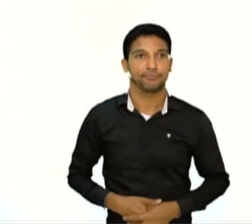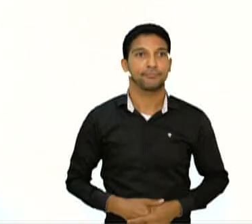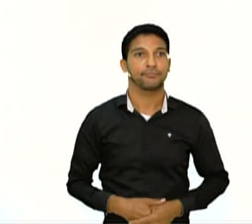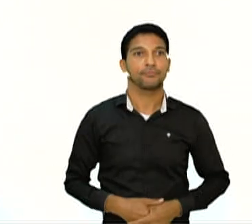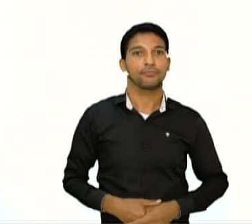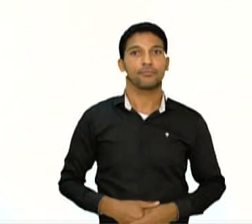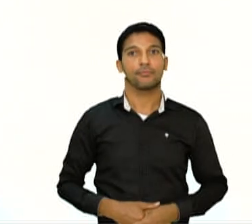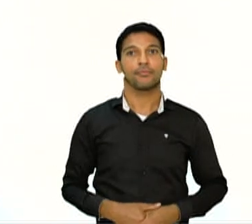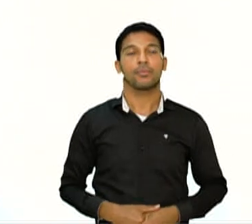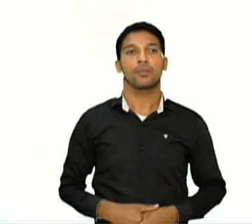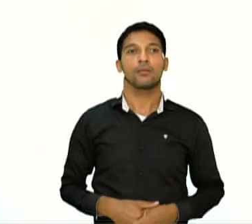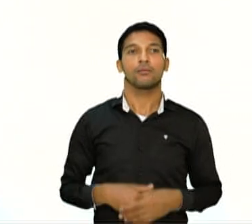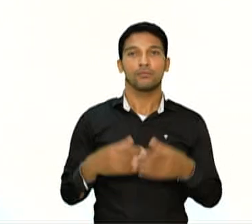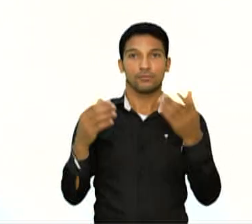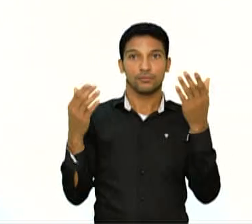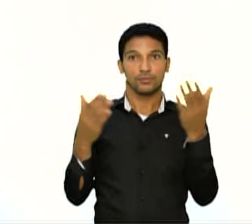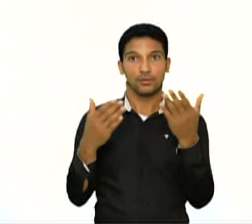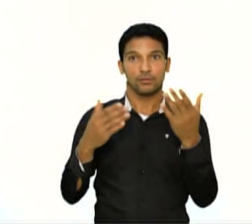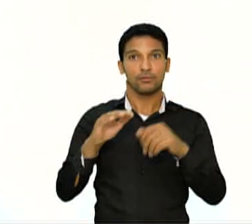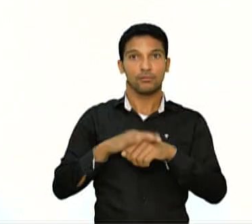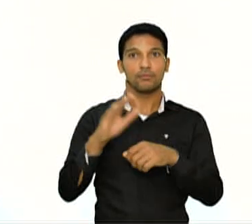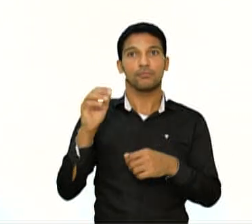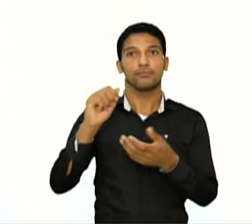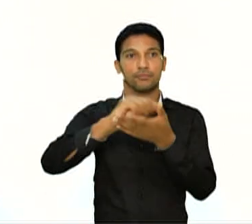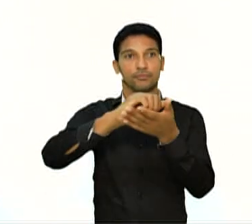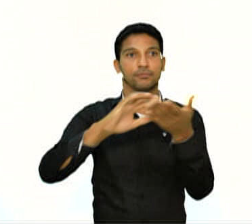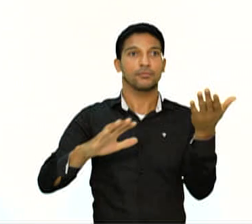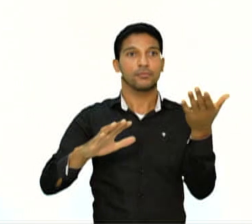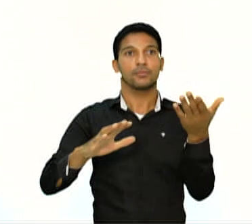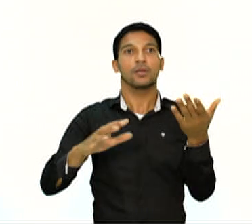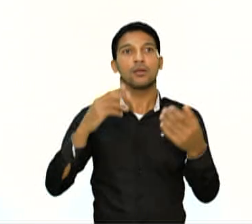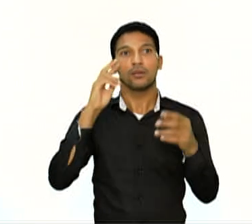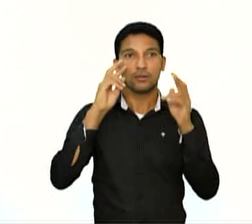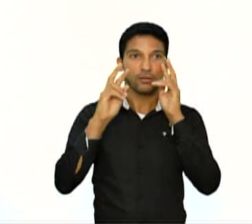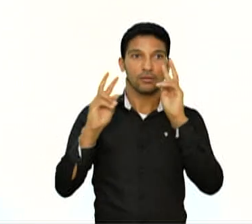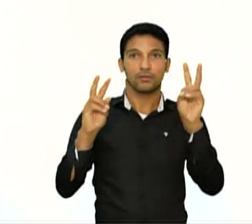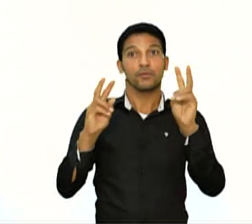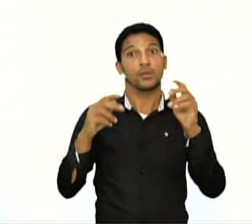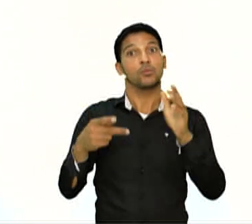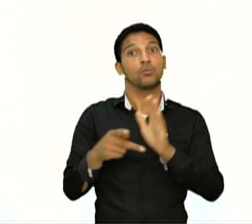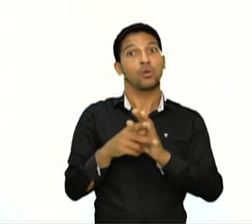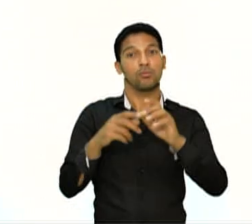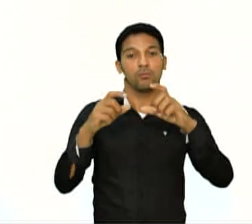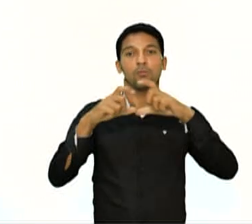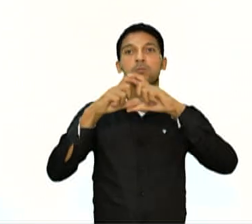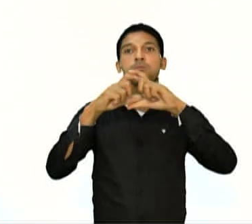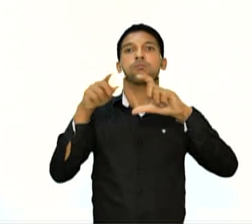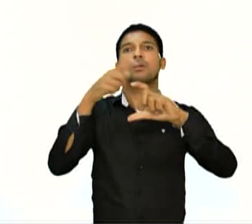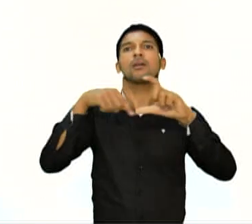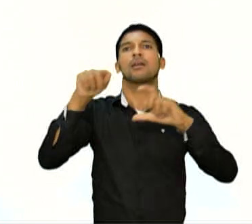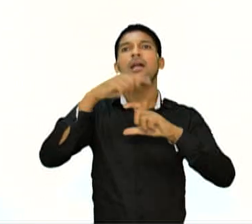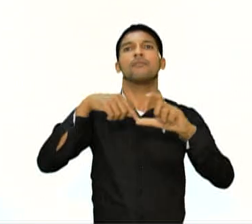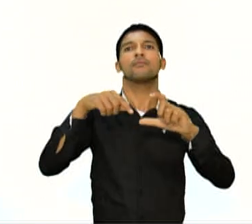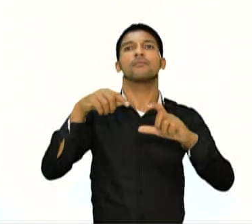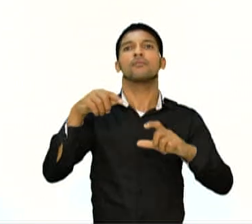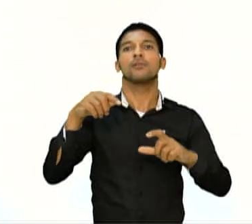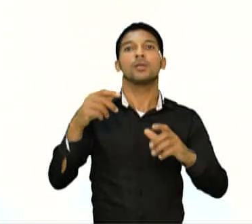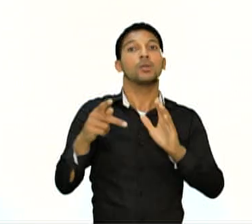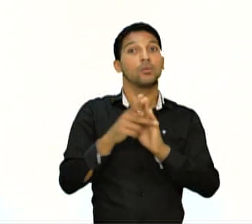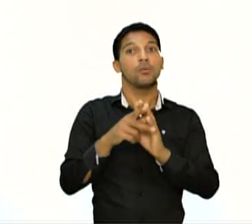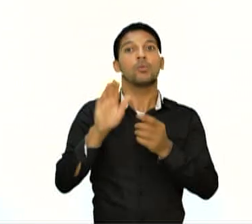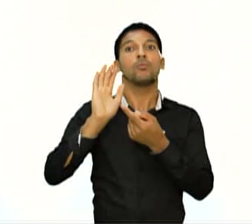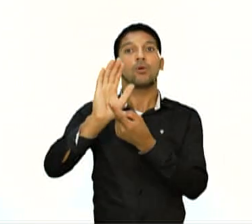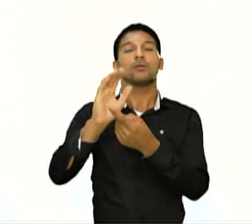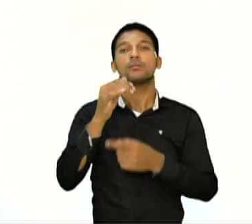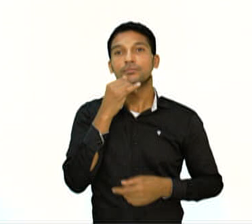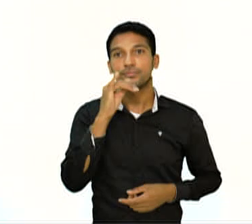fechar essa parte, vamos para mais um exercício onde destacamos os elementos energéticos e devemos fazer o seguinte. Ao